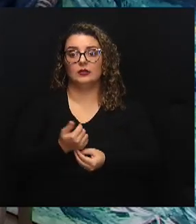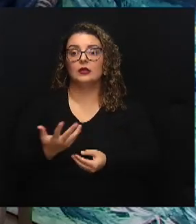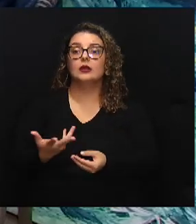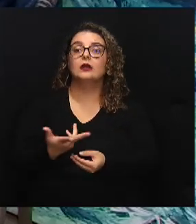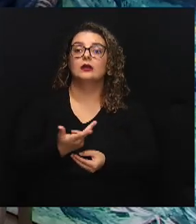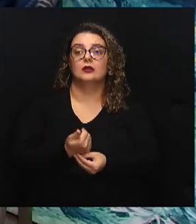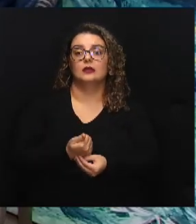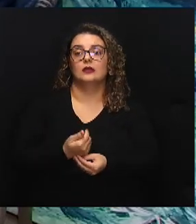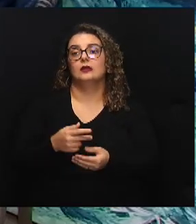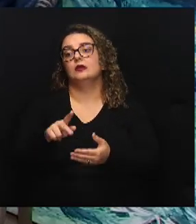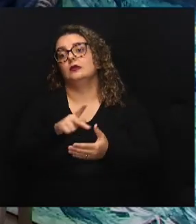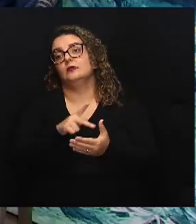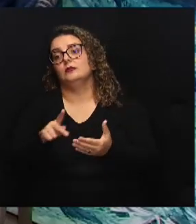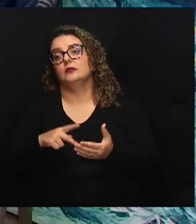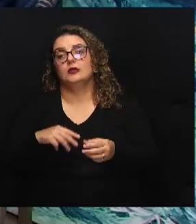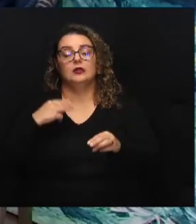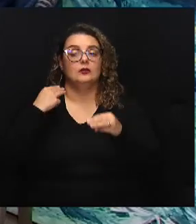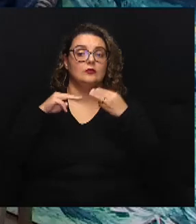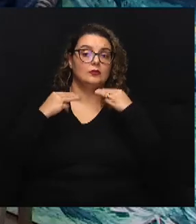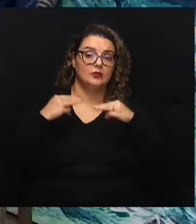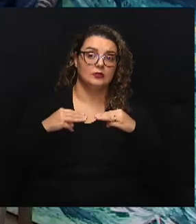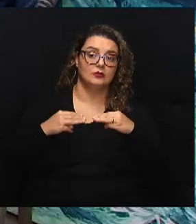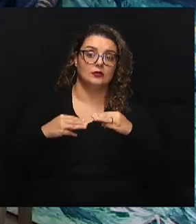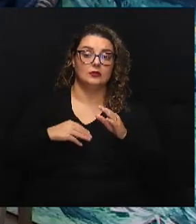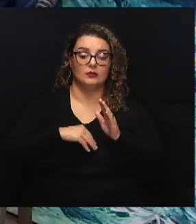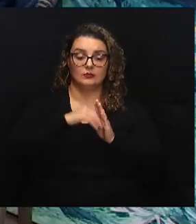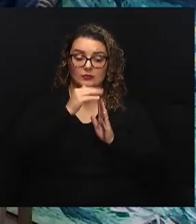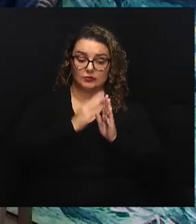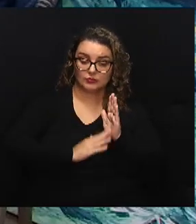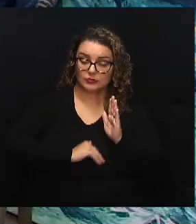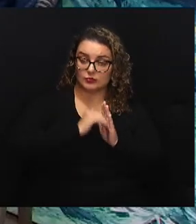arte, à poesia, à música, à pintura.